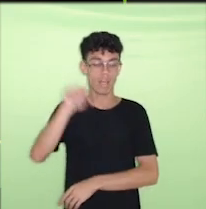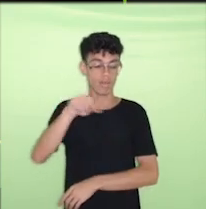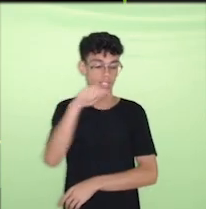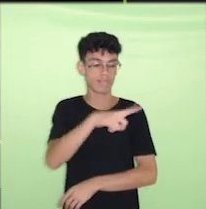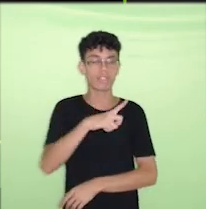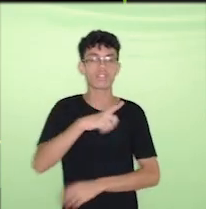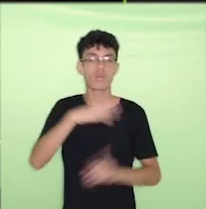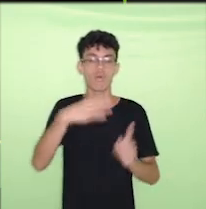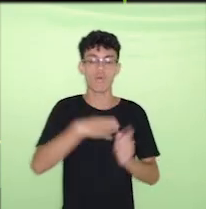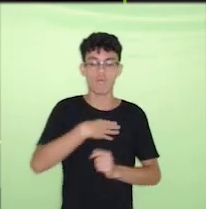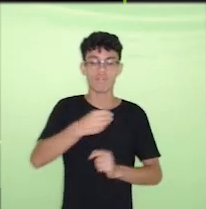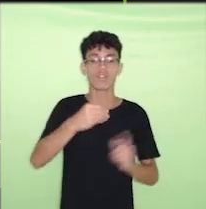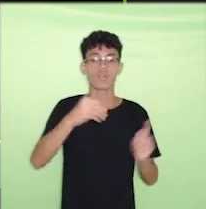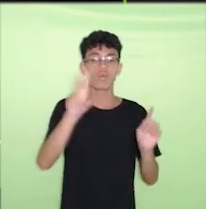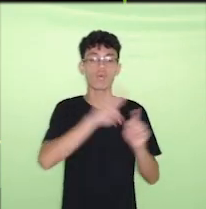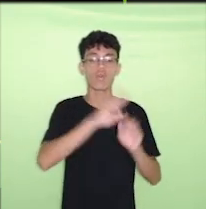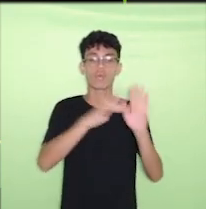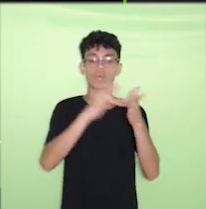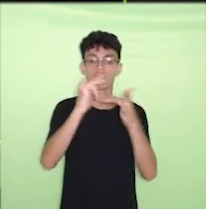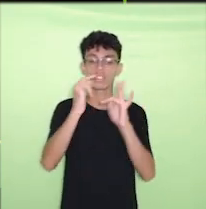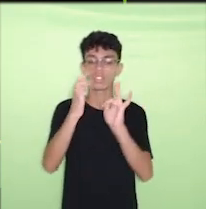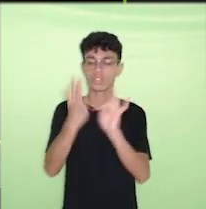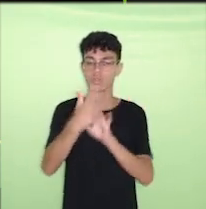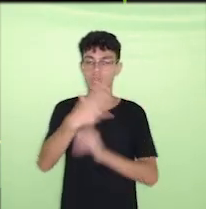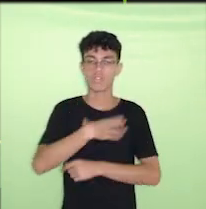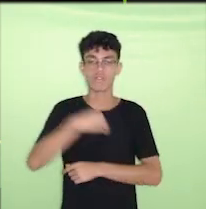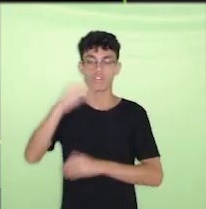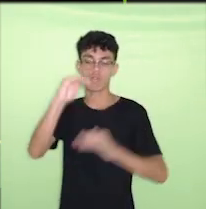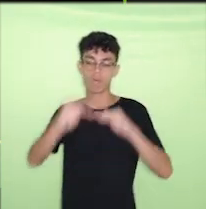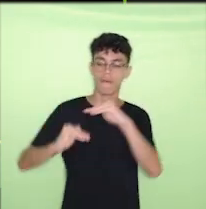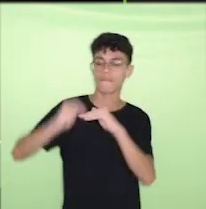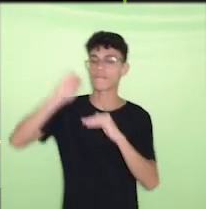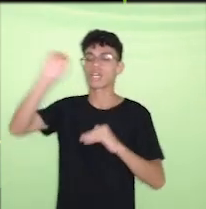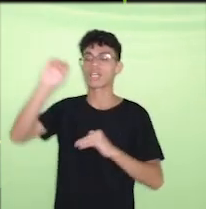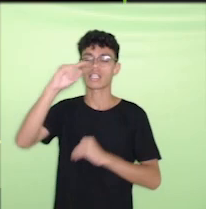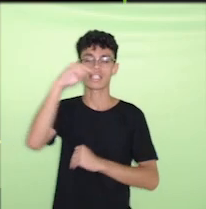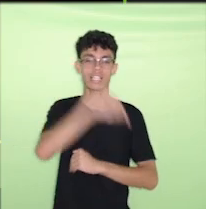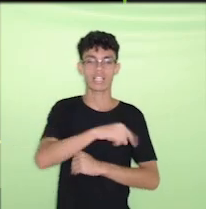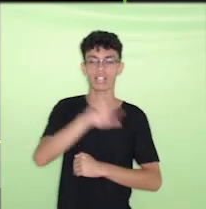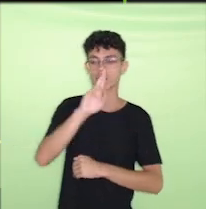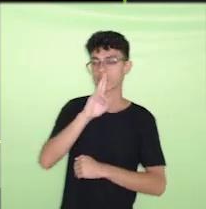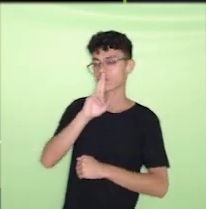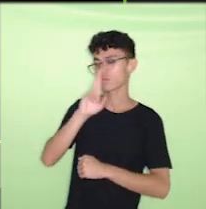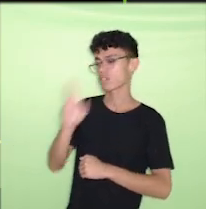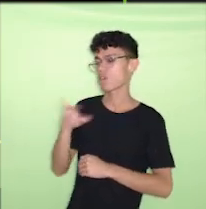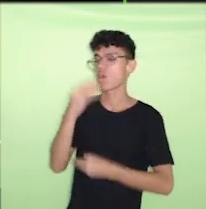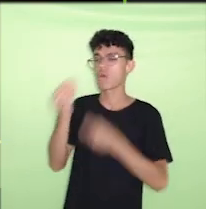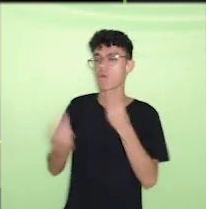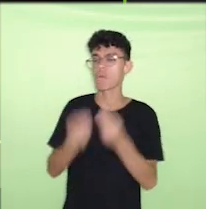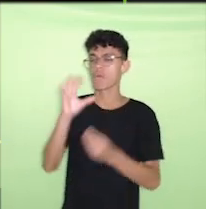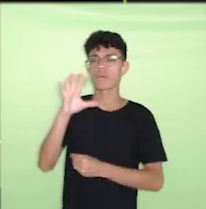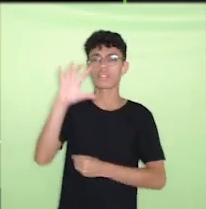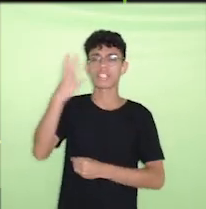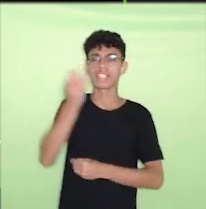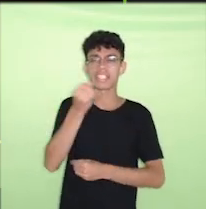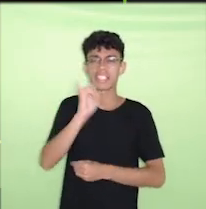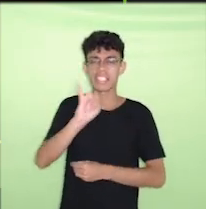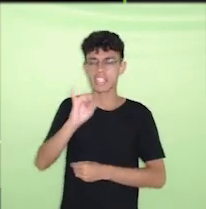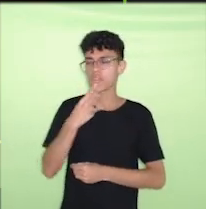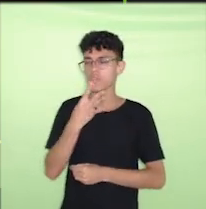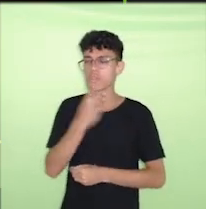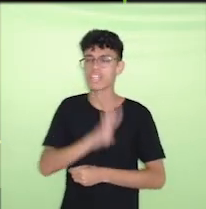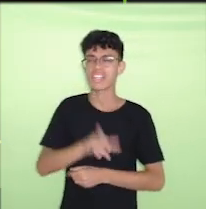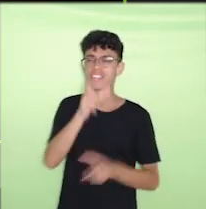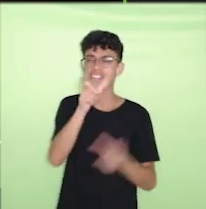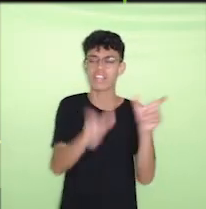filho, e ele terá o nome de Jesus, será chamado Filho do Altíssimo. E ela respondeu: como poderá isso acontecer se eu não conheço